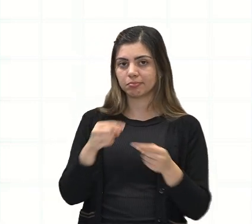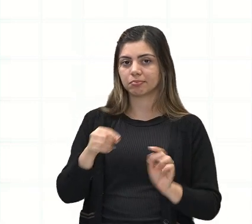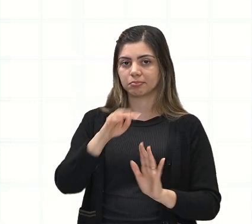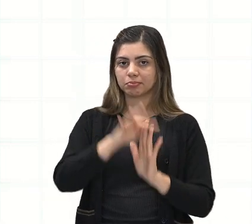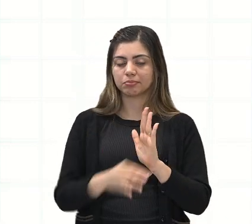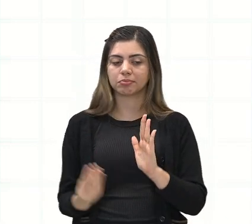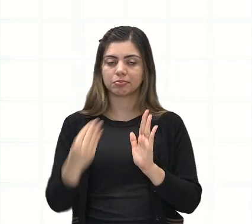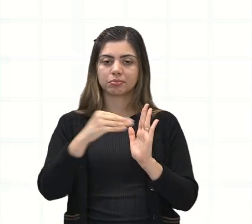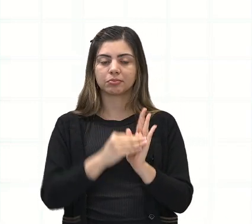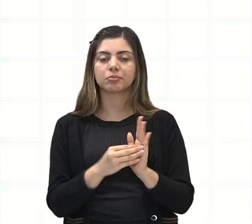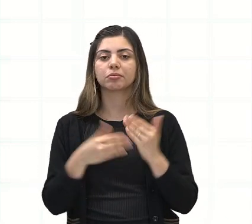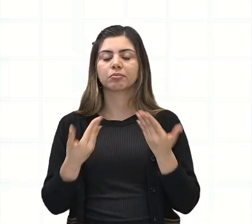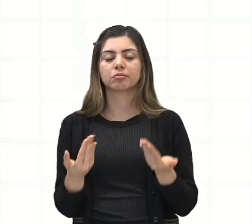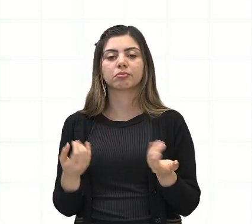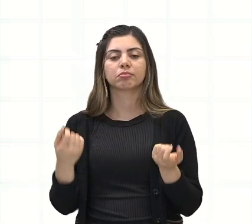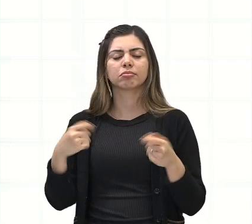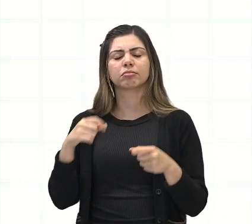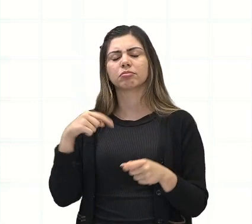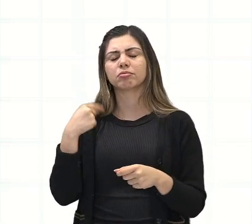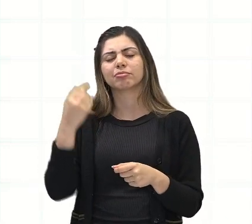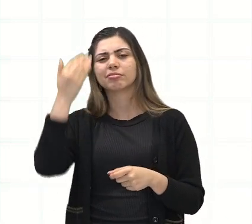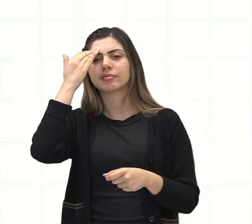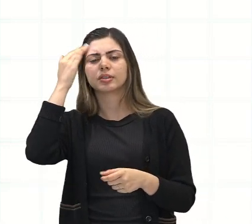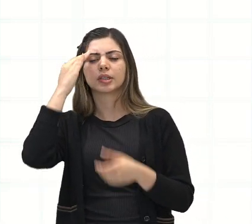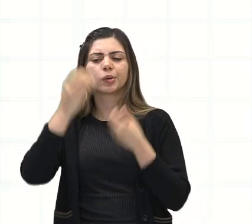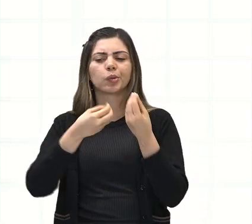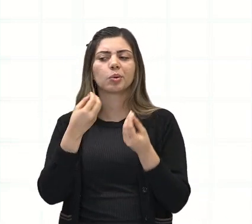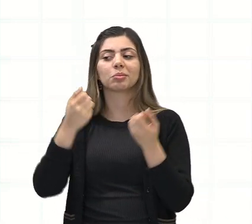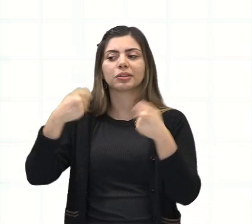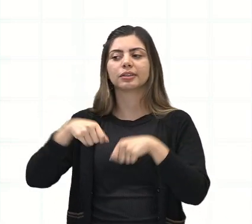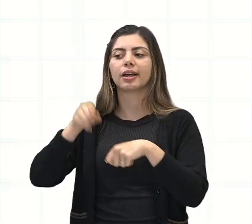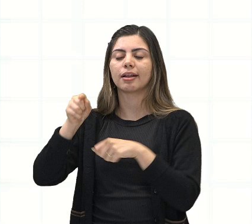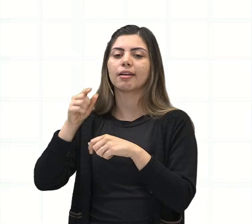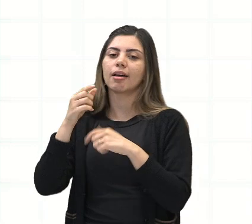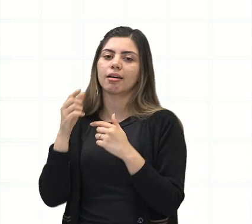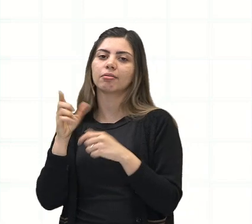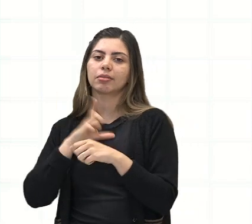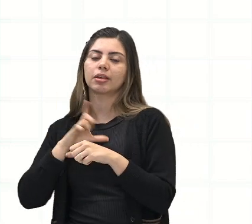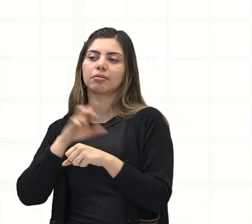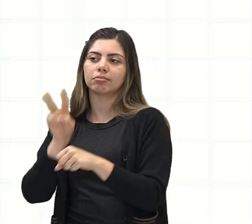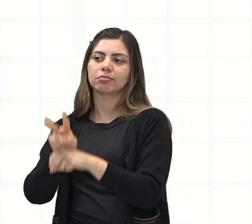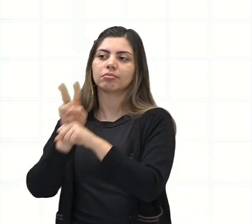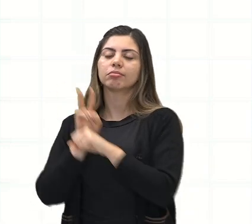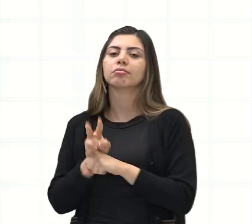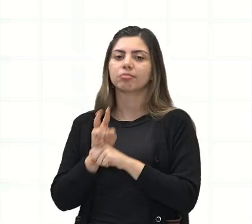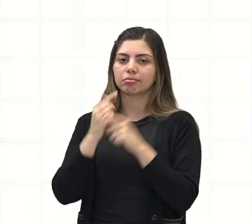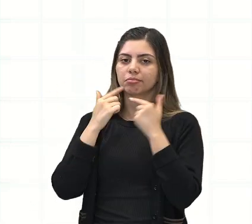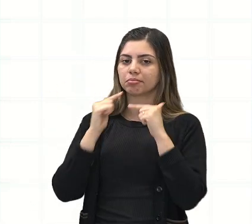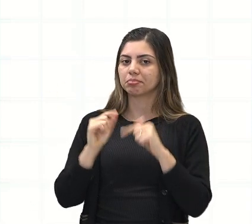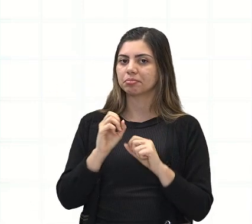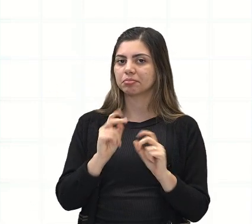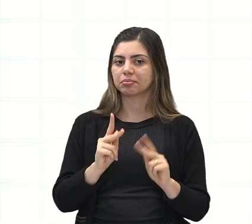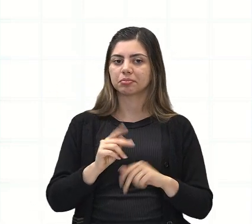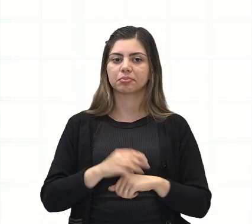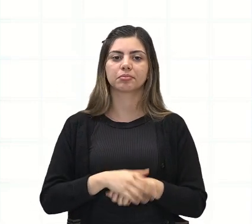canção acabam fazendo com que a gente entenda um pouquinho como nós podemos agregar essas palavras,